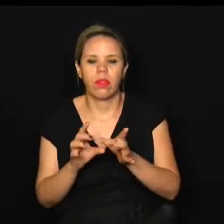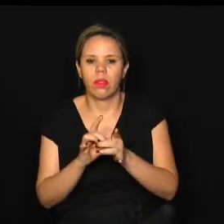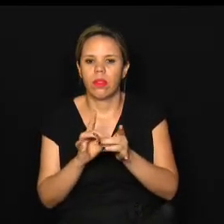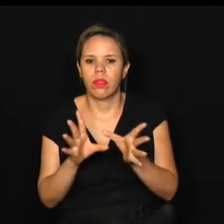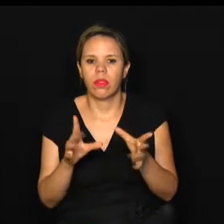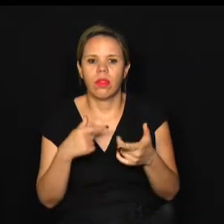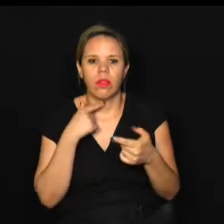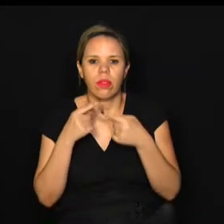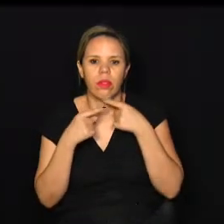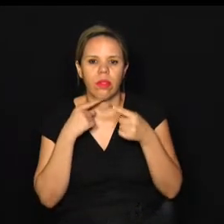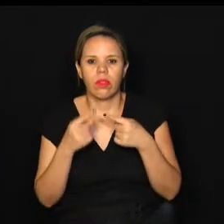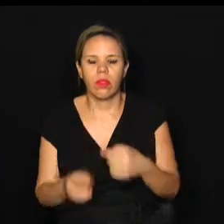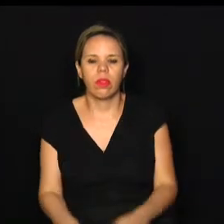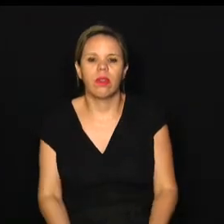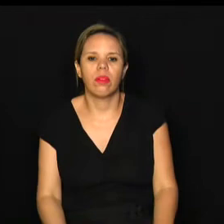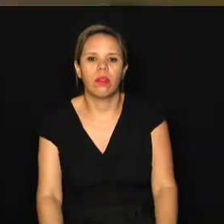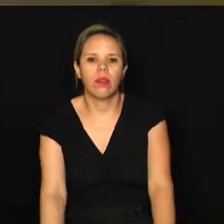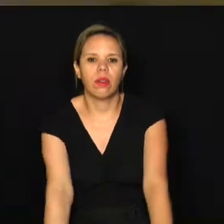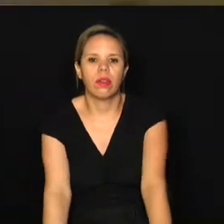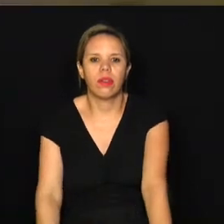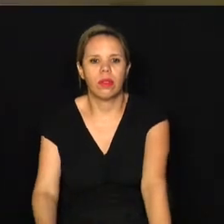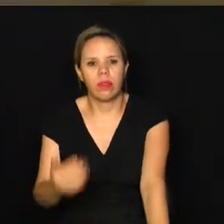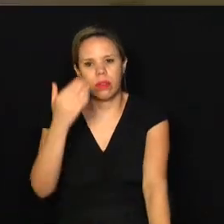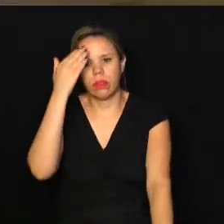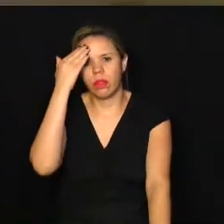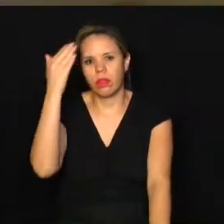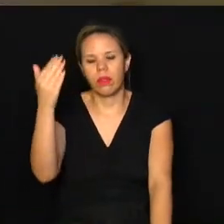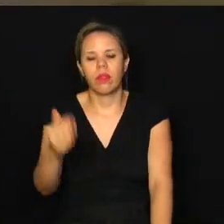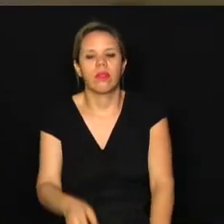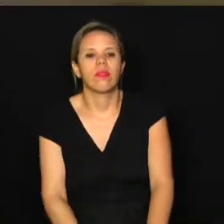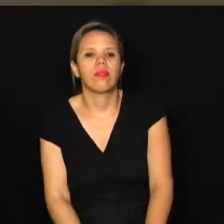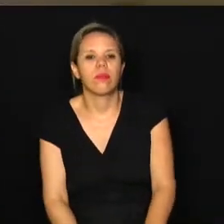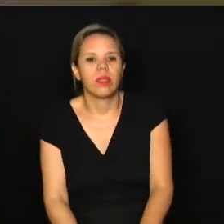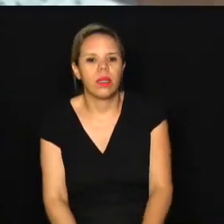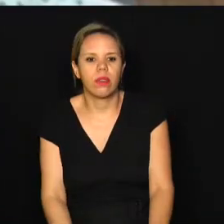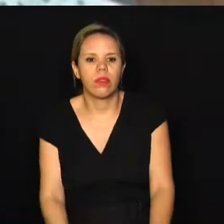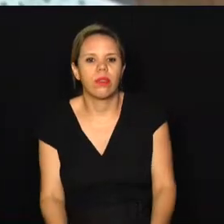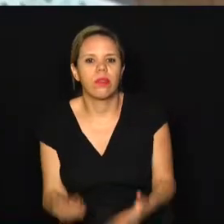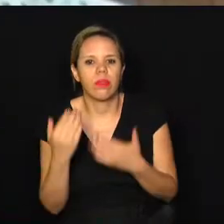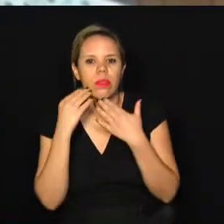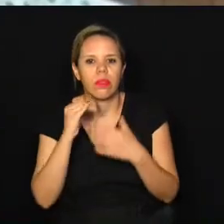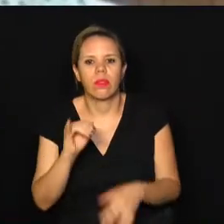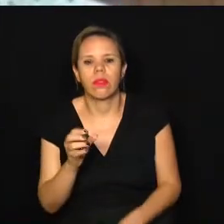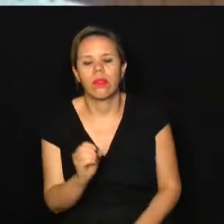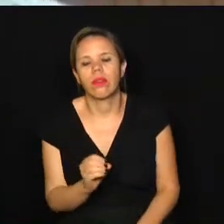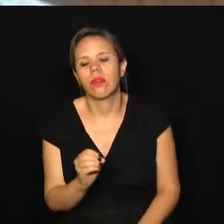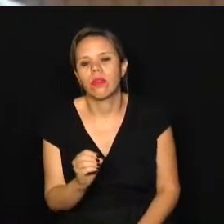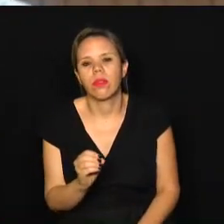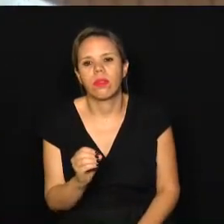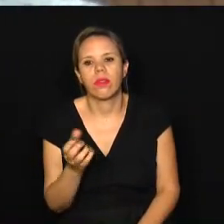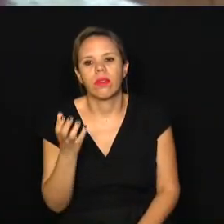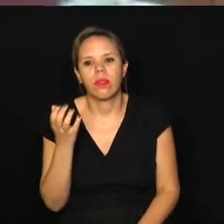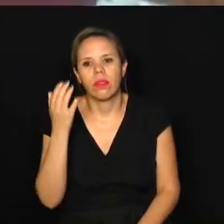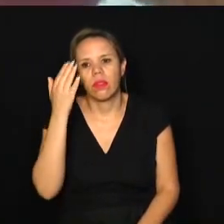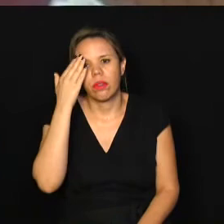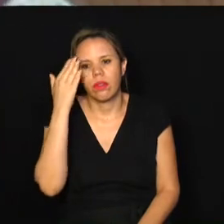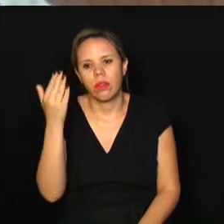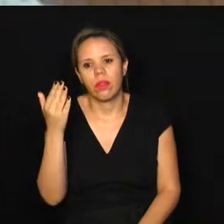eventuais dúvidas. Obrigado. Obrigado, João. Queria